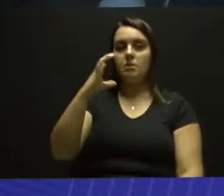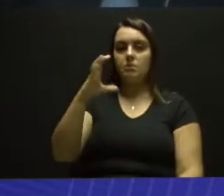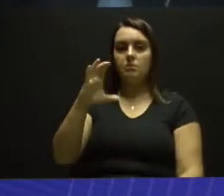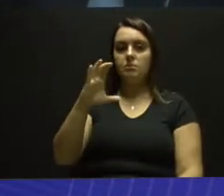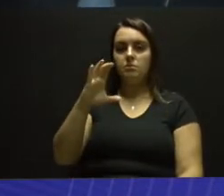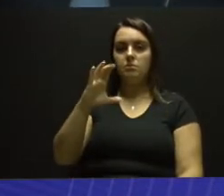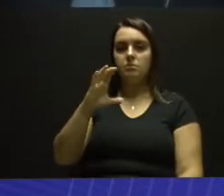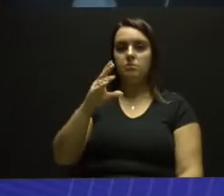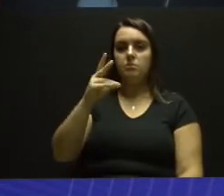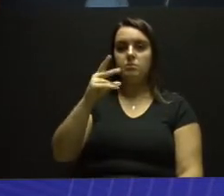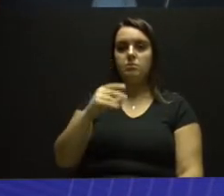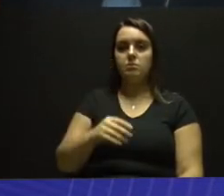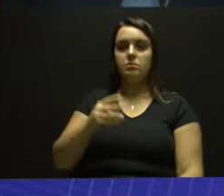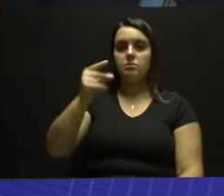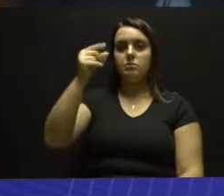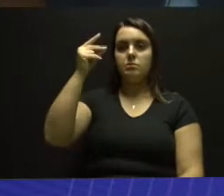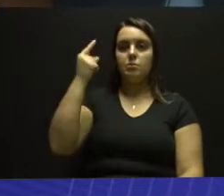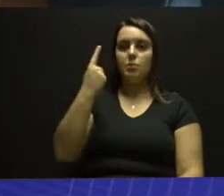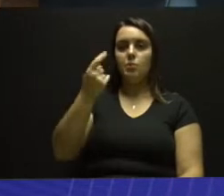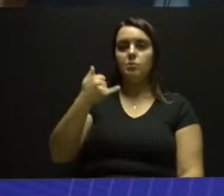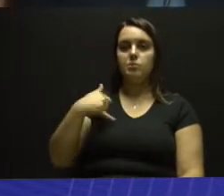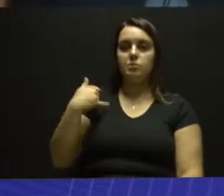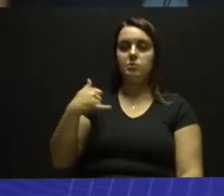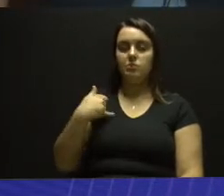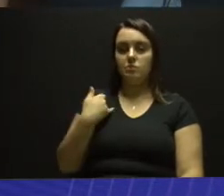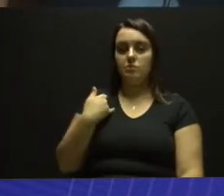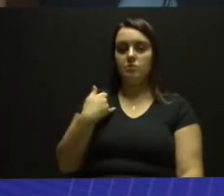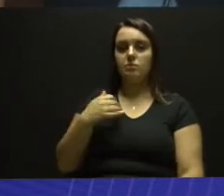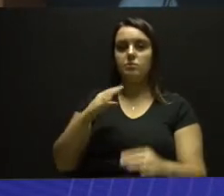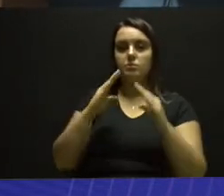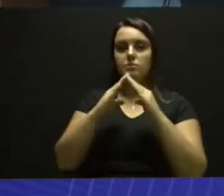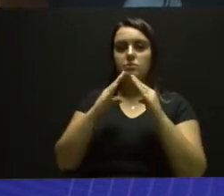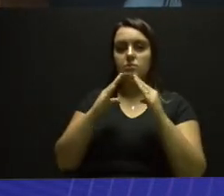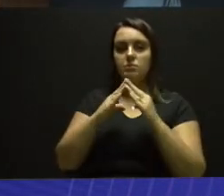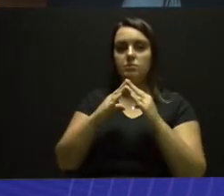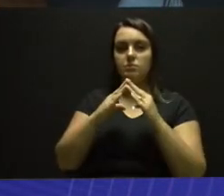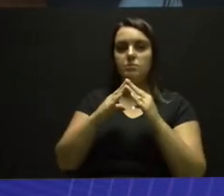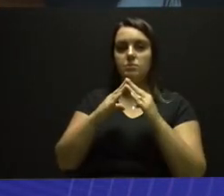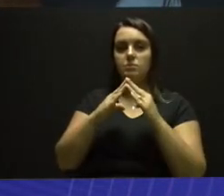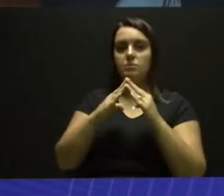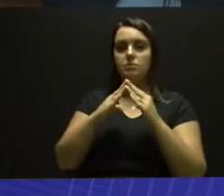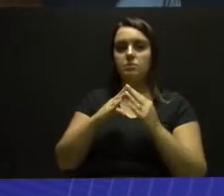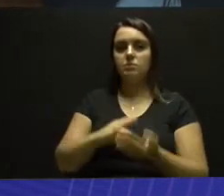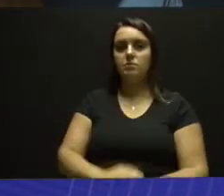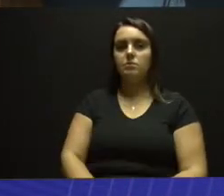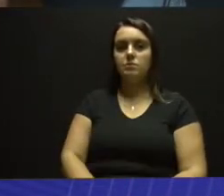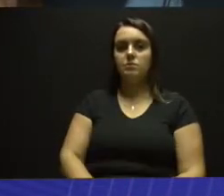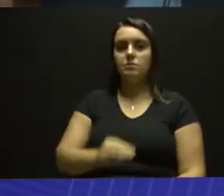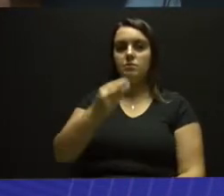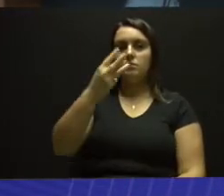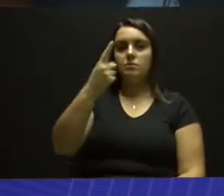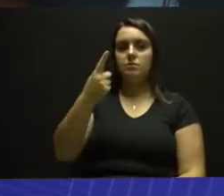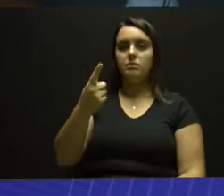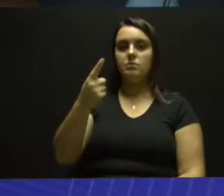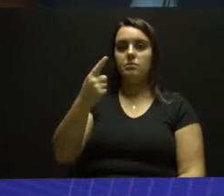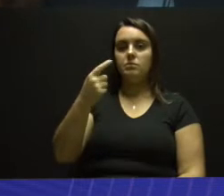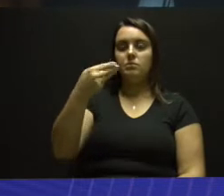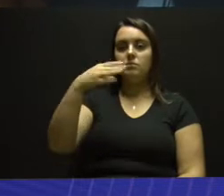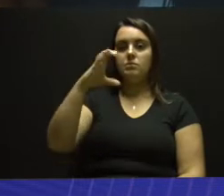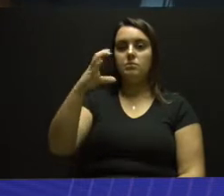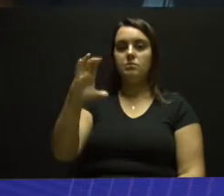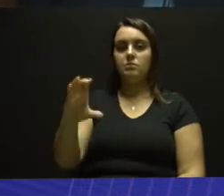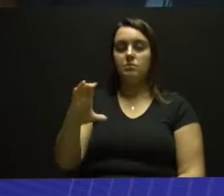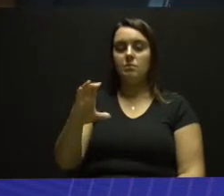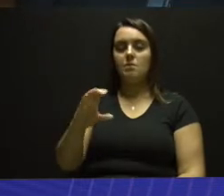1 ano de idade residindo nas casas da cohab no jardim 31 de março comunidade que